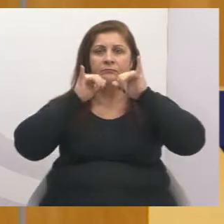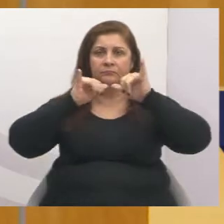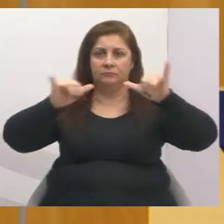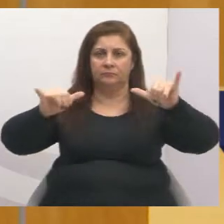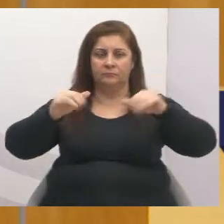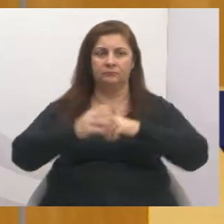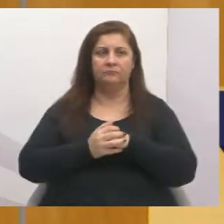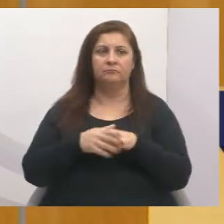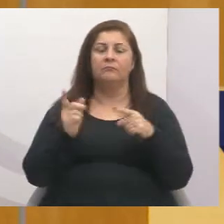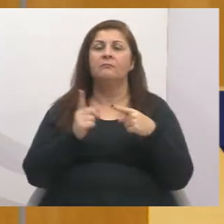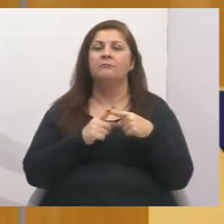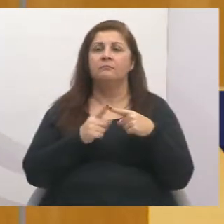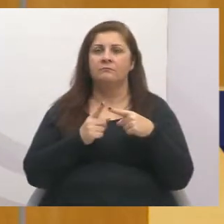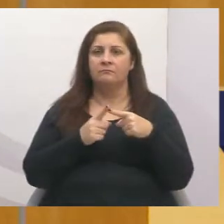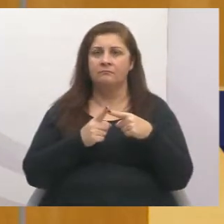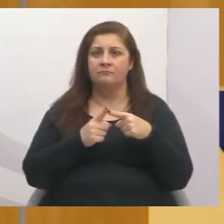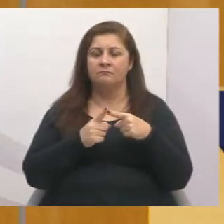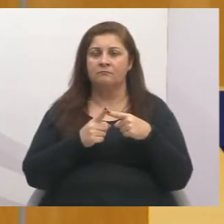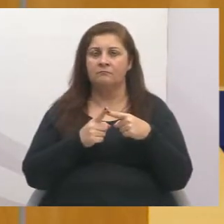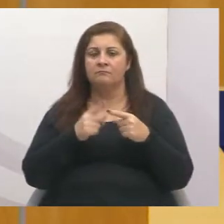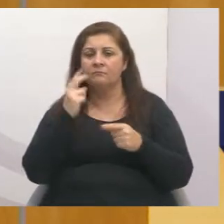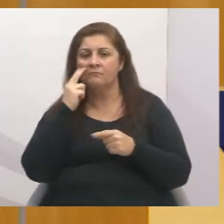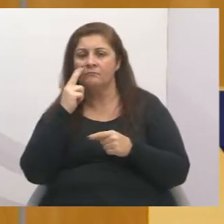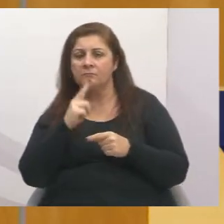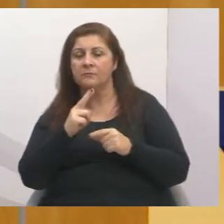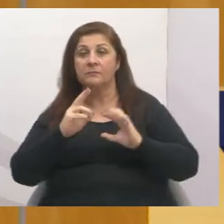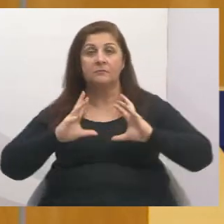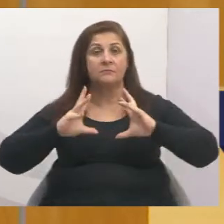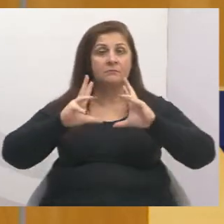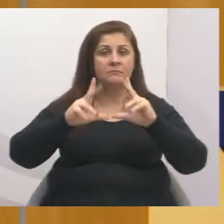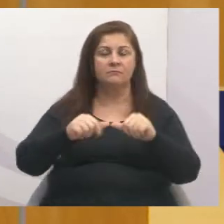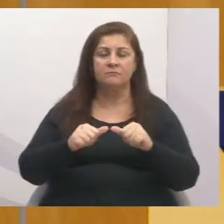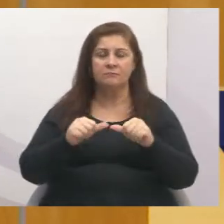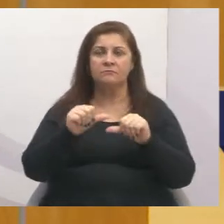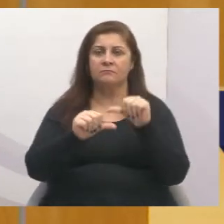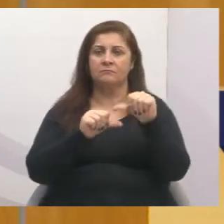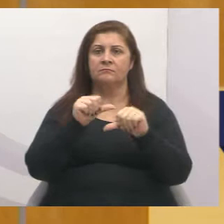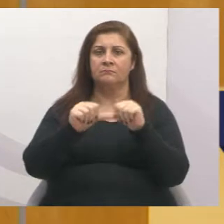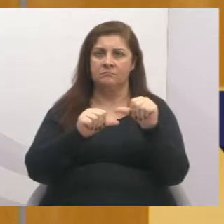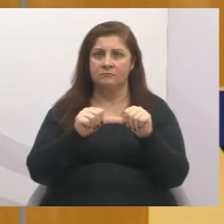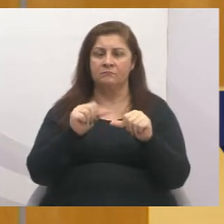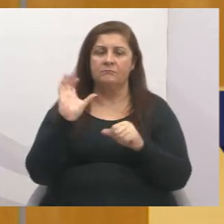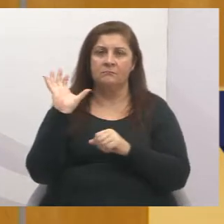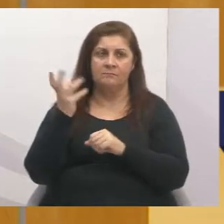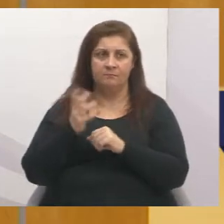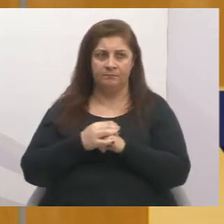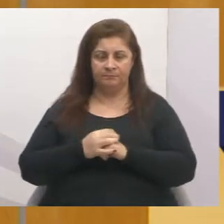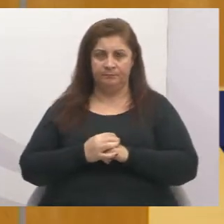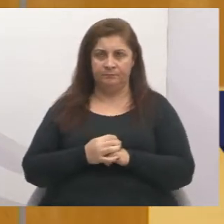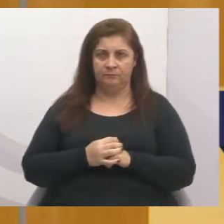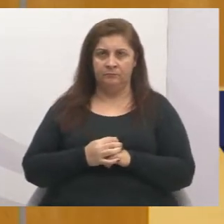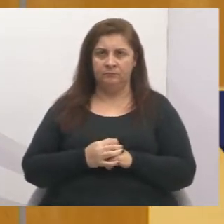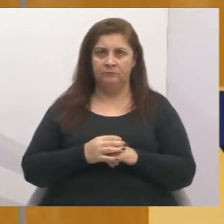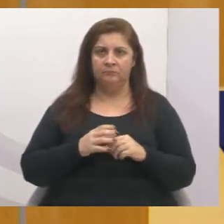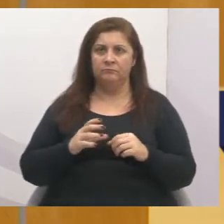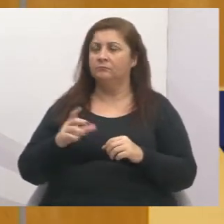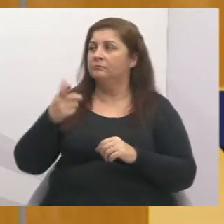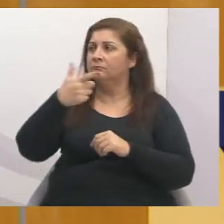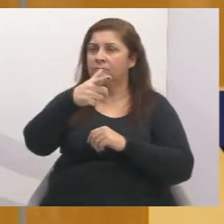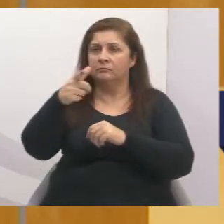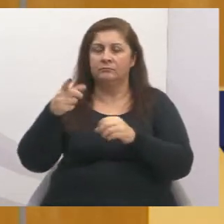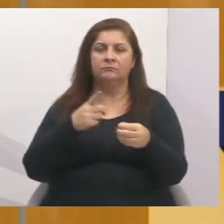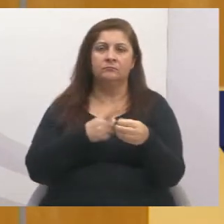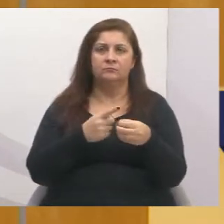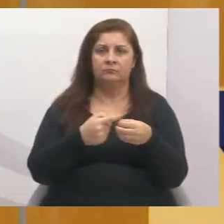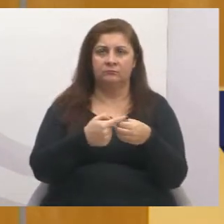primeiro compromisso é de acompanhar todas as modificações que forem feitas nos diversos municípios.